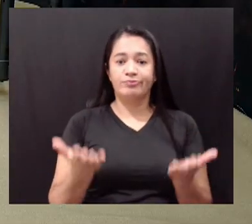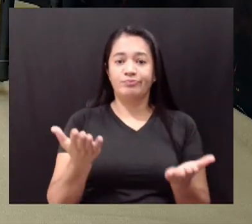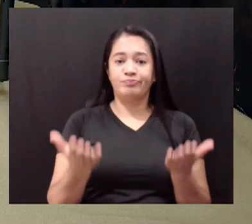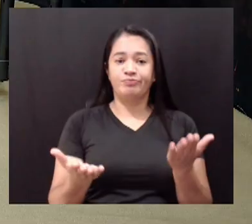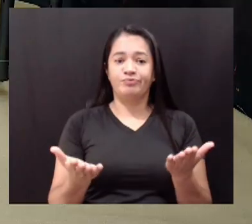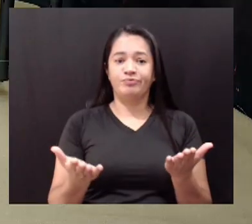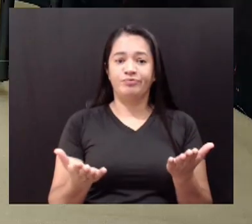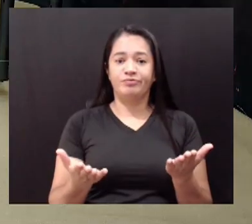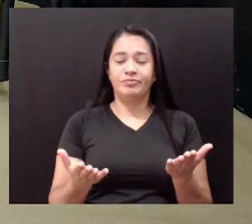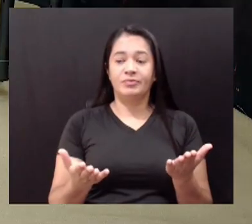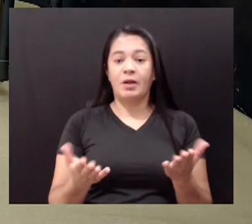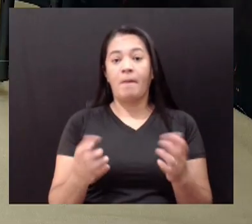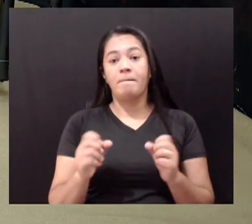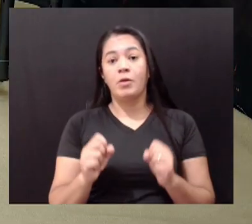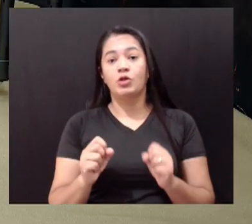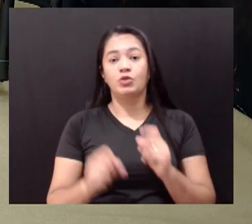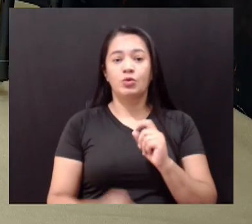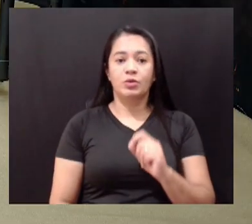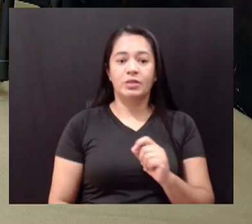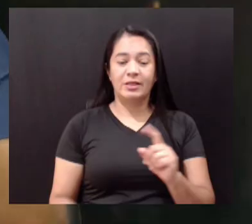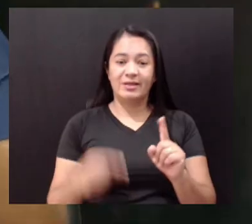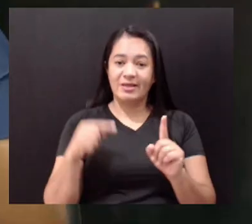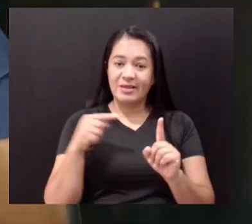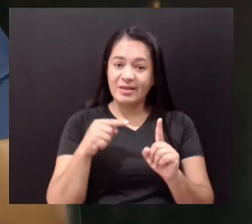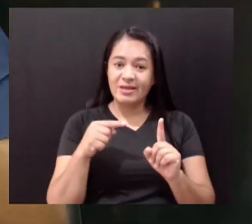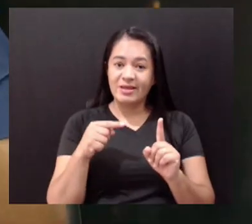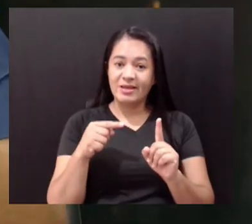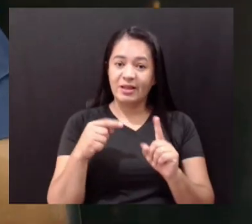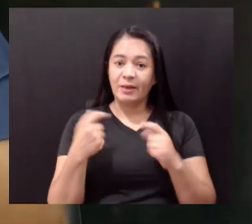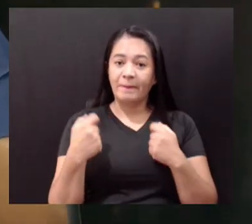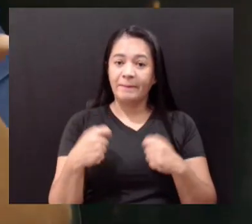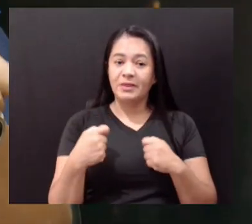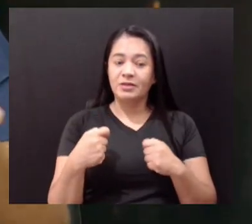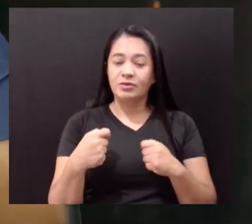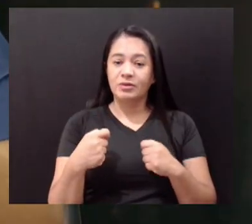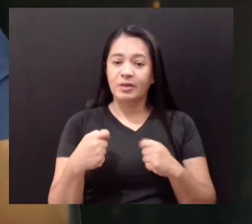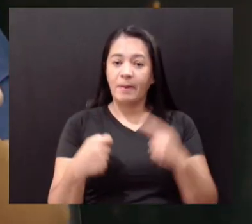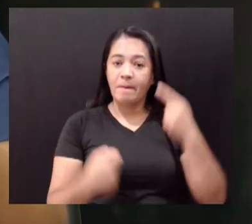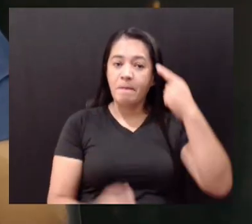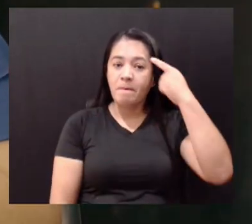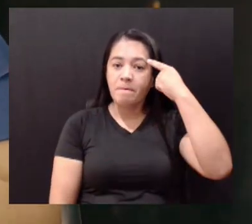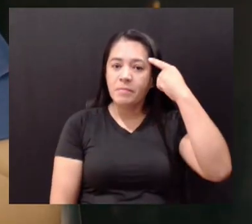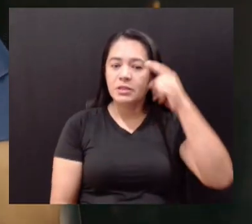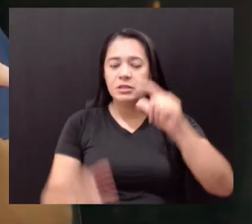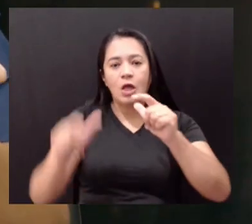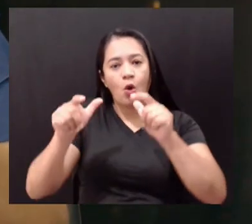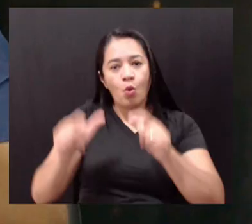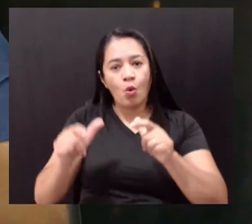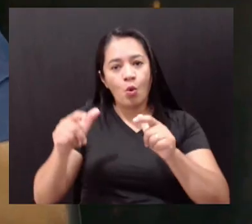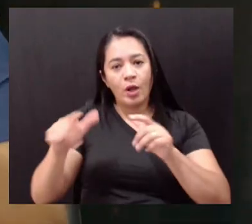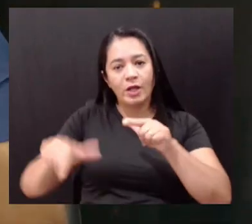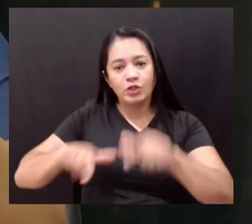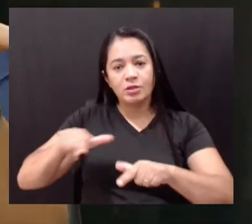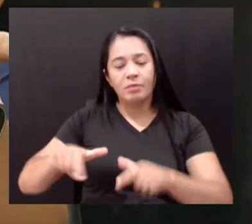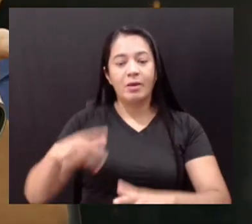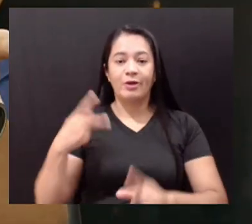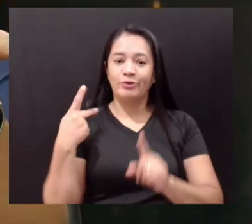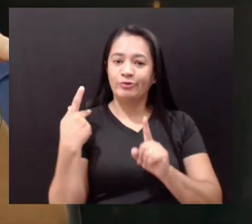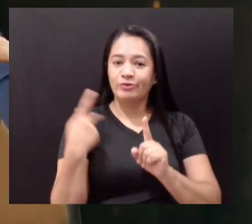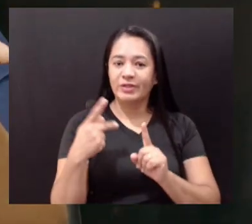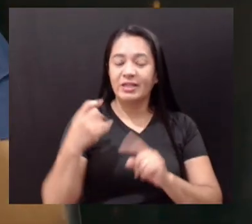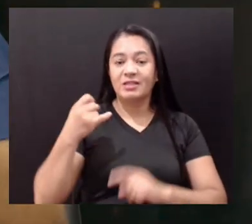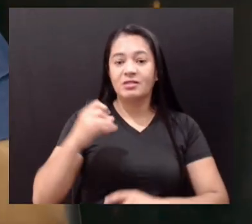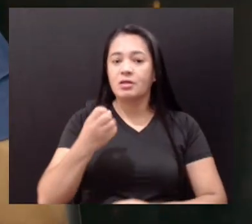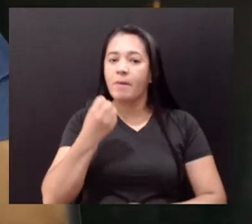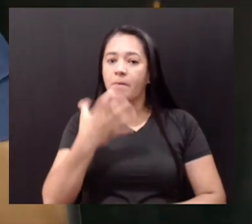também que ele precise, igual vocês falaram, rever esse local, esse ambiente de trabalho, se está fazendo bem ou não,